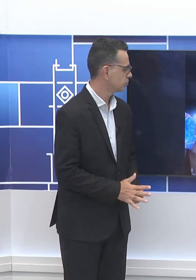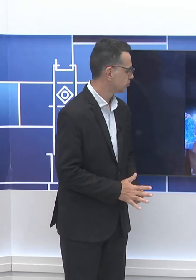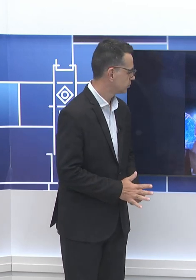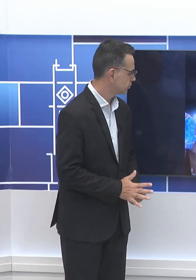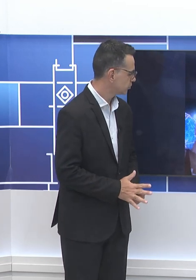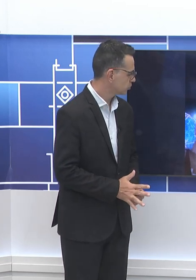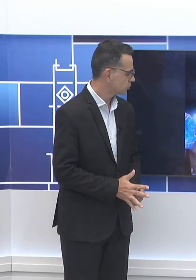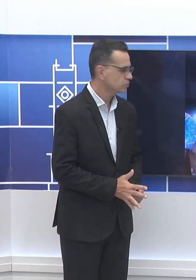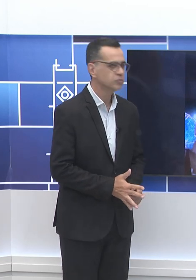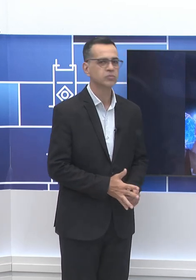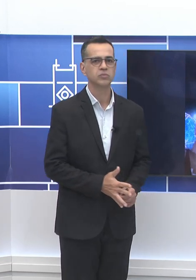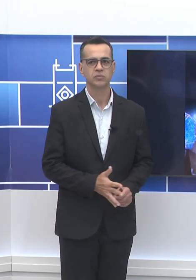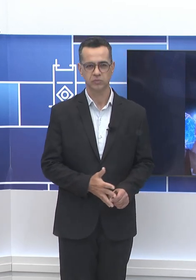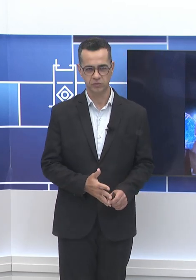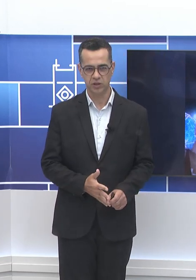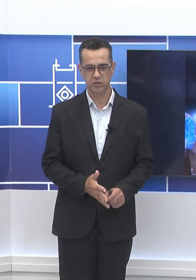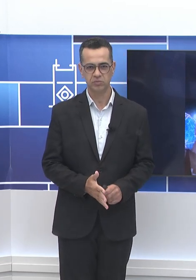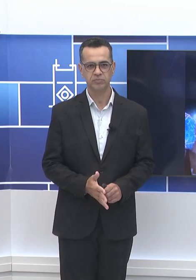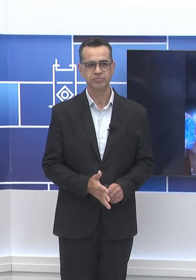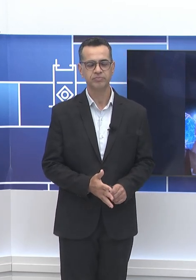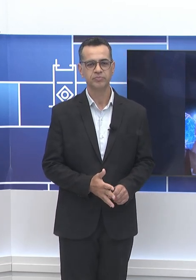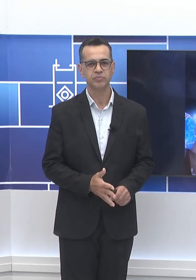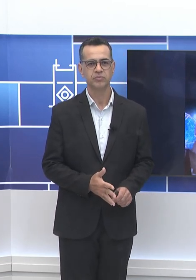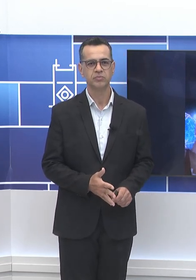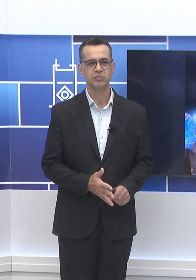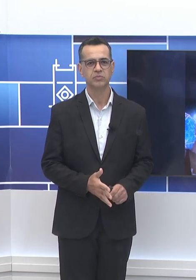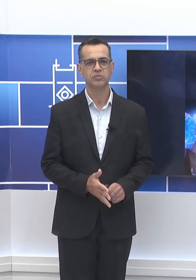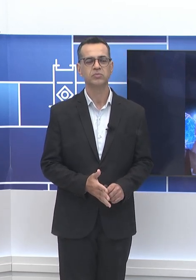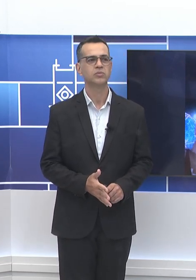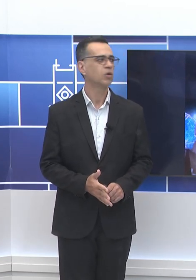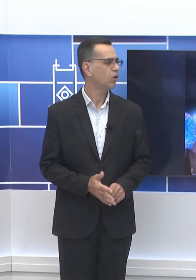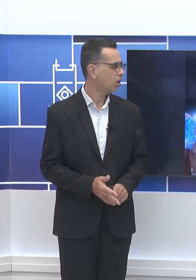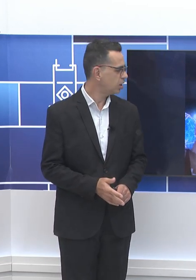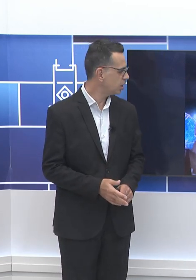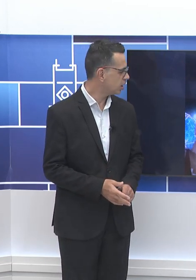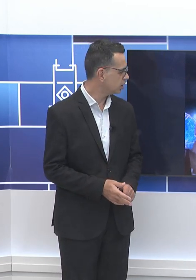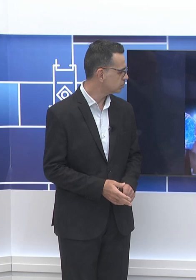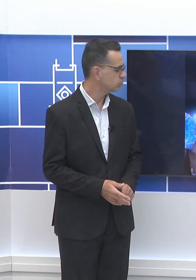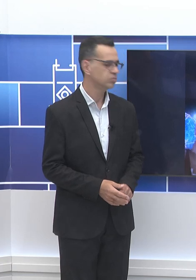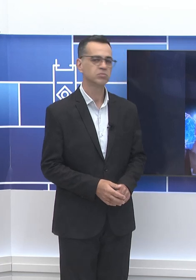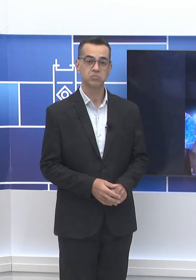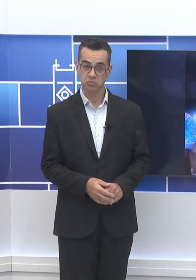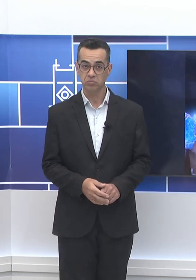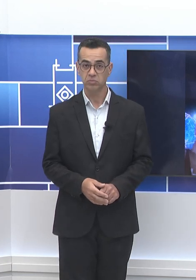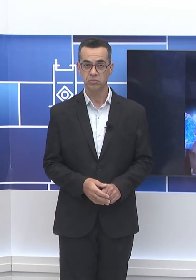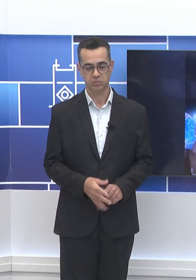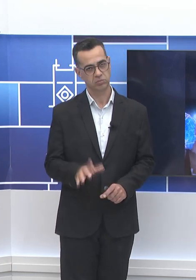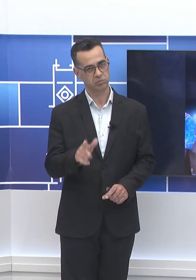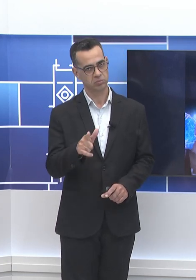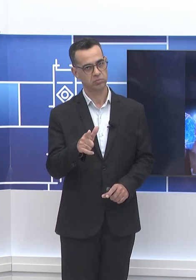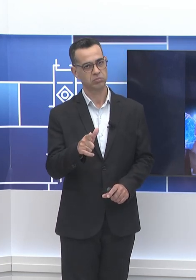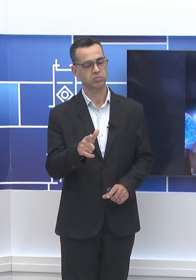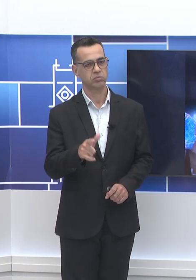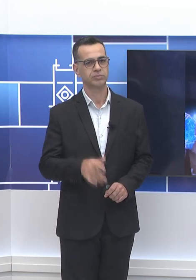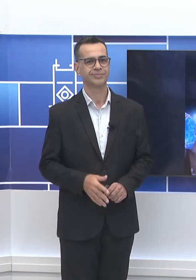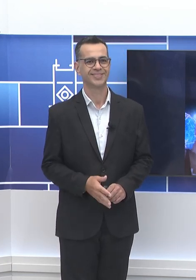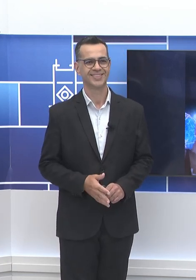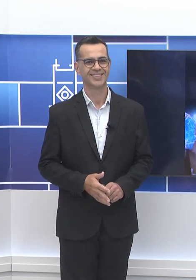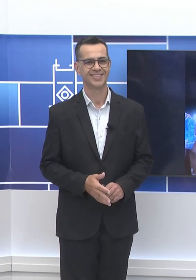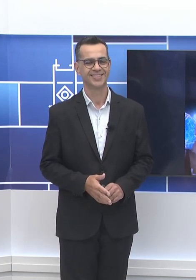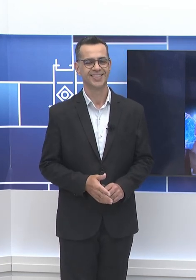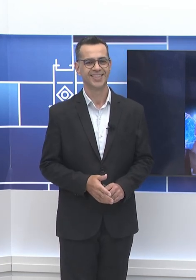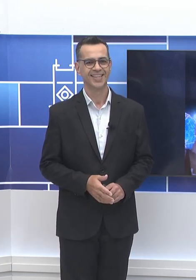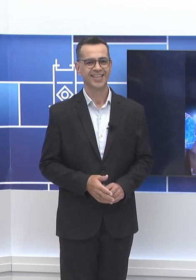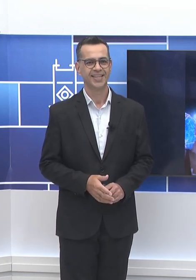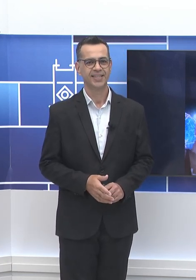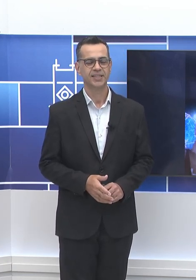aniversário no dia 27 de fevereiro e ele no dia 18. Olha! Pois é. Eu e meu filho, mãe e filho no mesmo